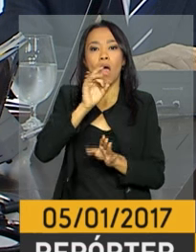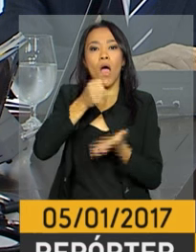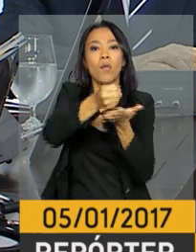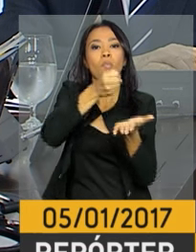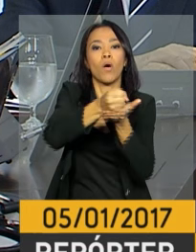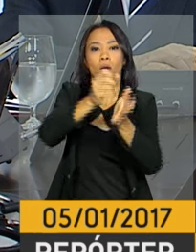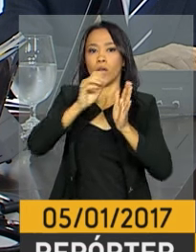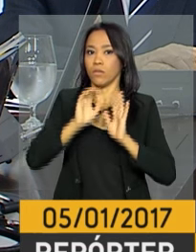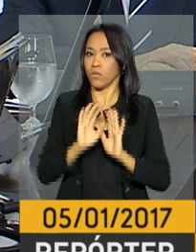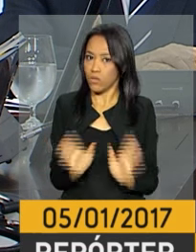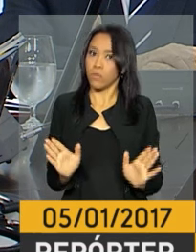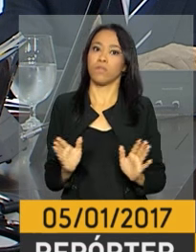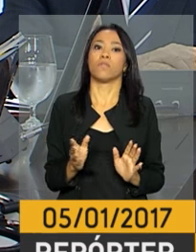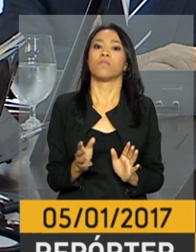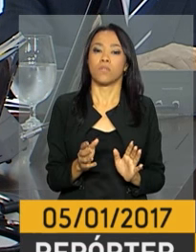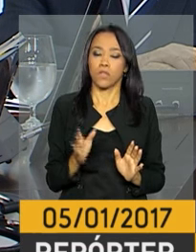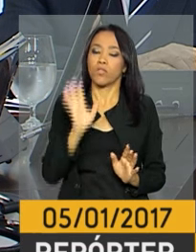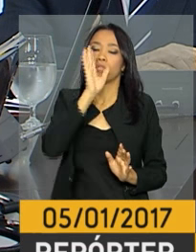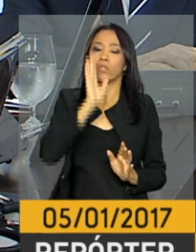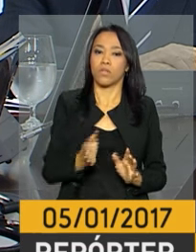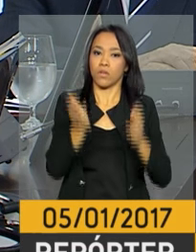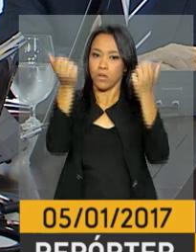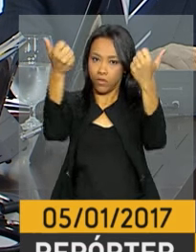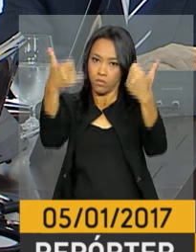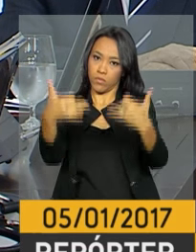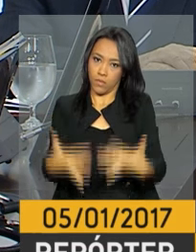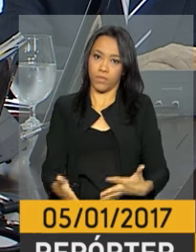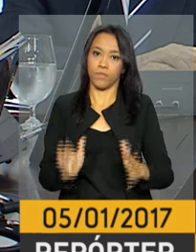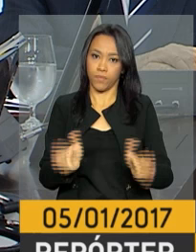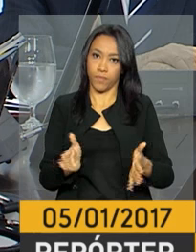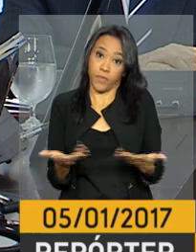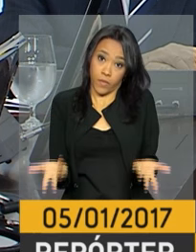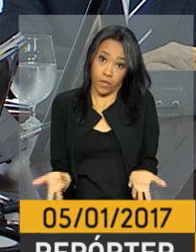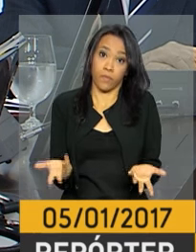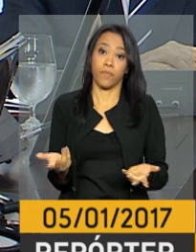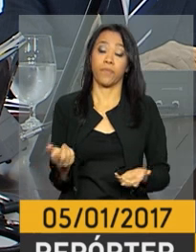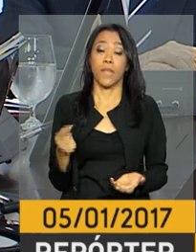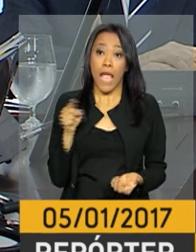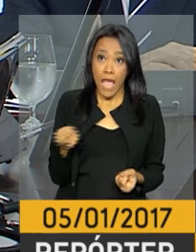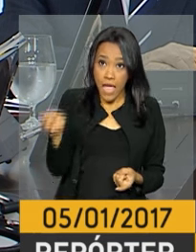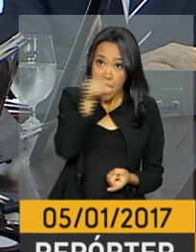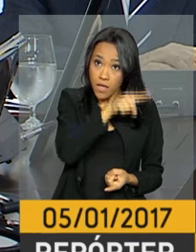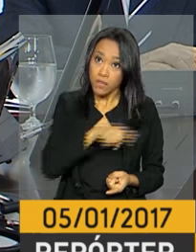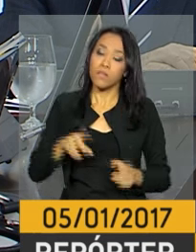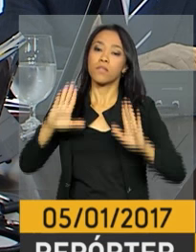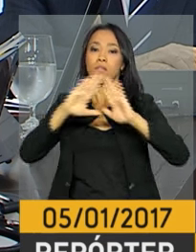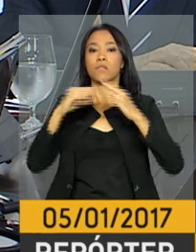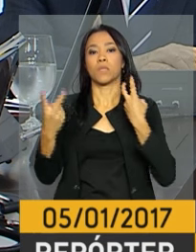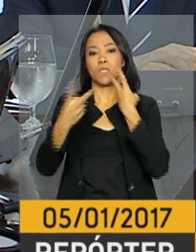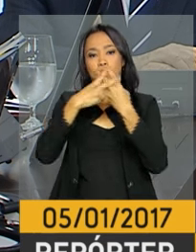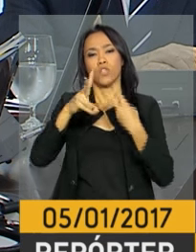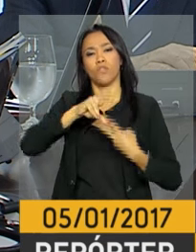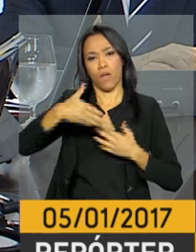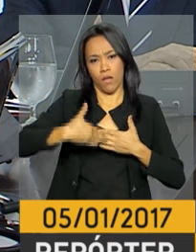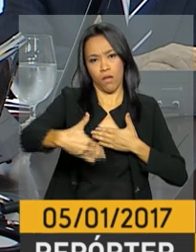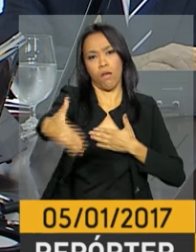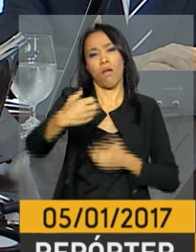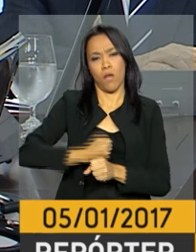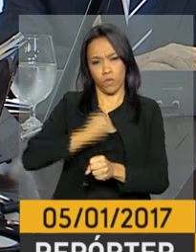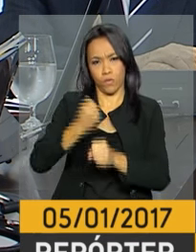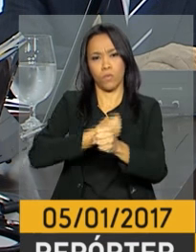resto tem acontecido como acabei de relatar então estes presídios serão construídos